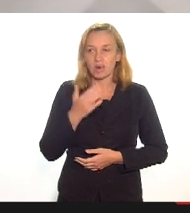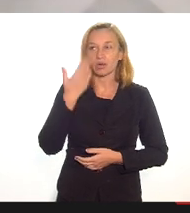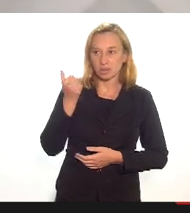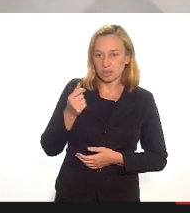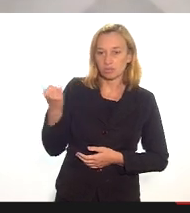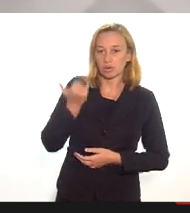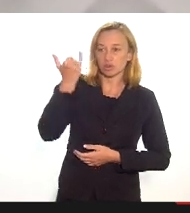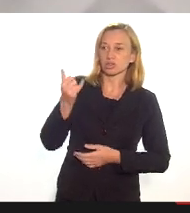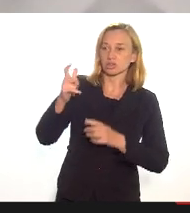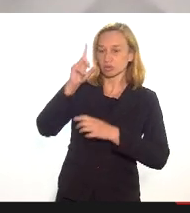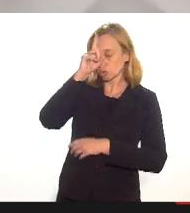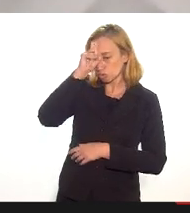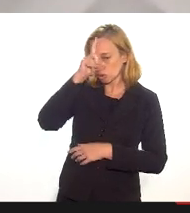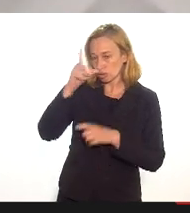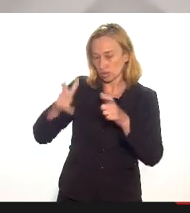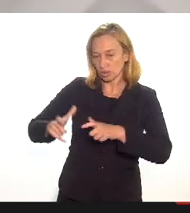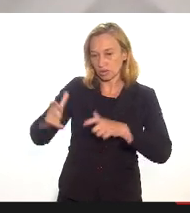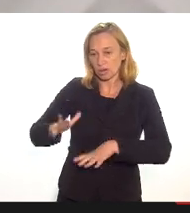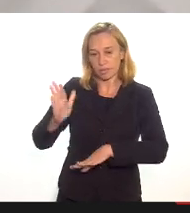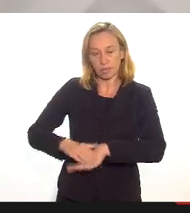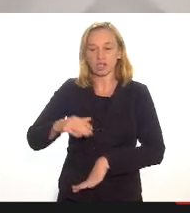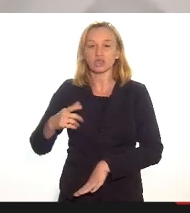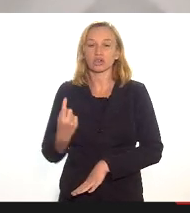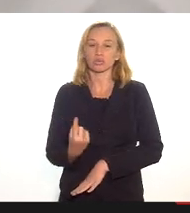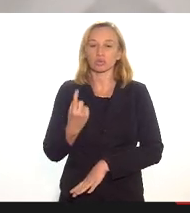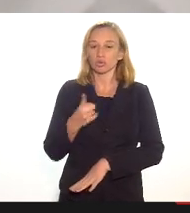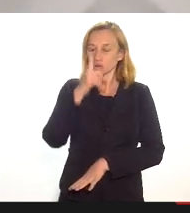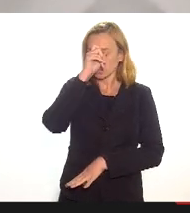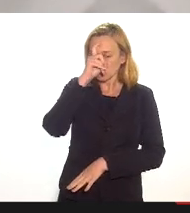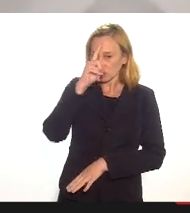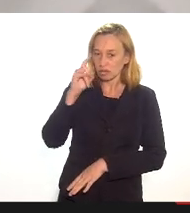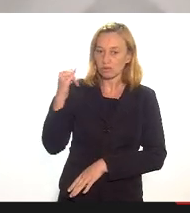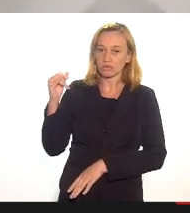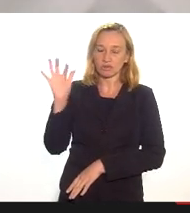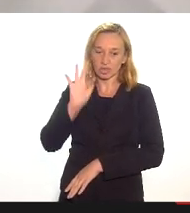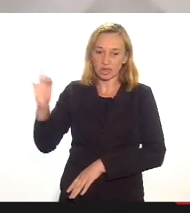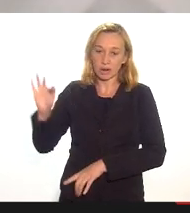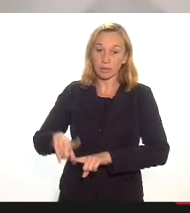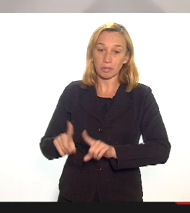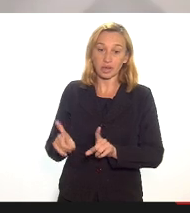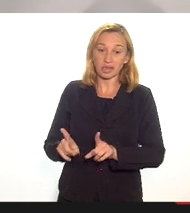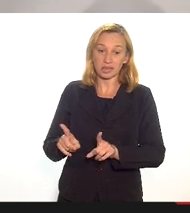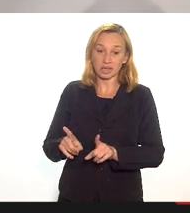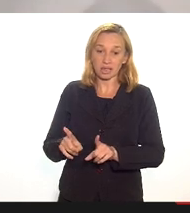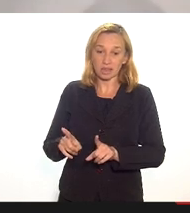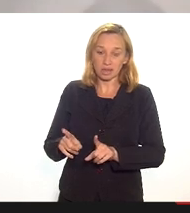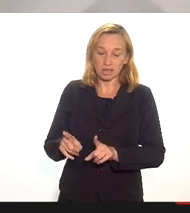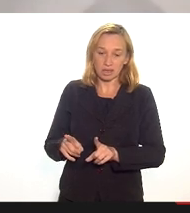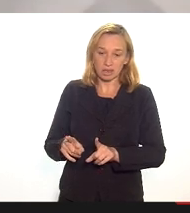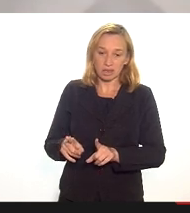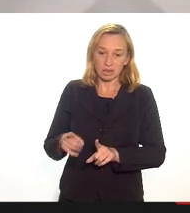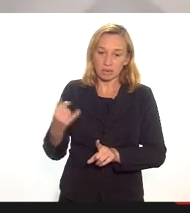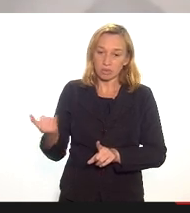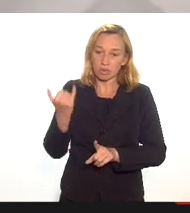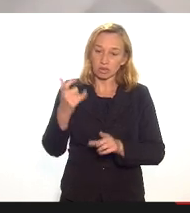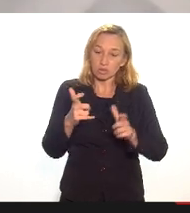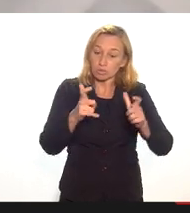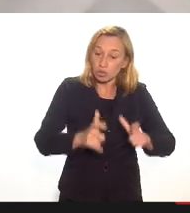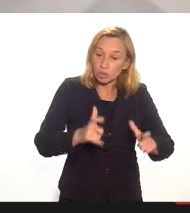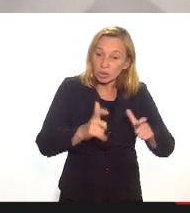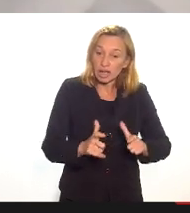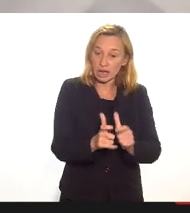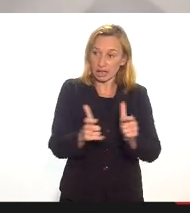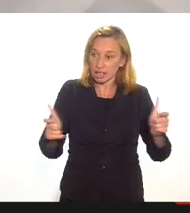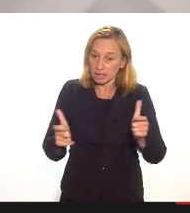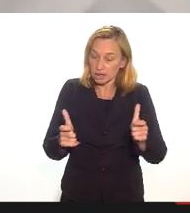é mais do que um hospital federal, ele é a porta de entrada para o atendimento de toda aquela região, é